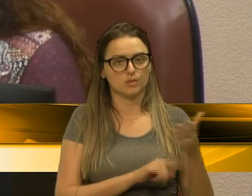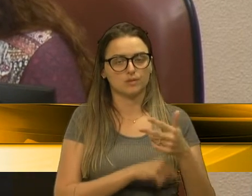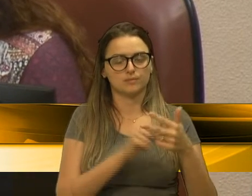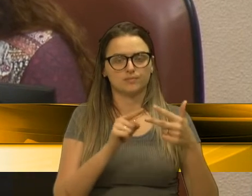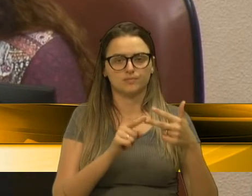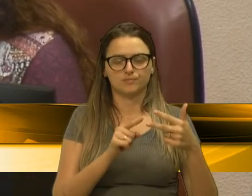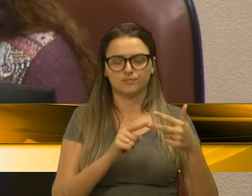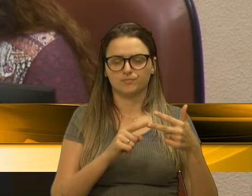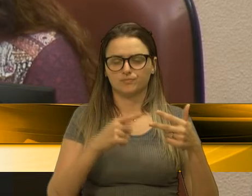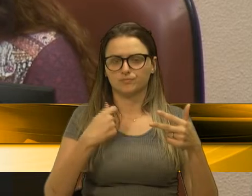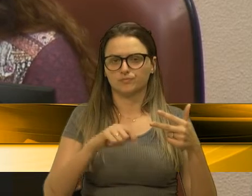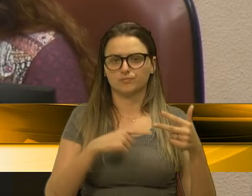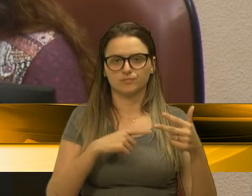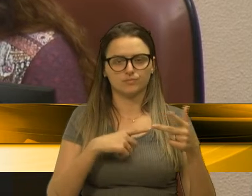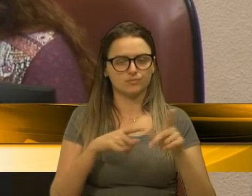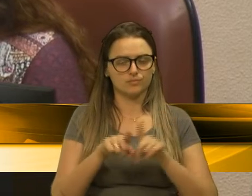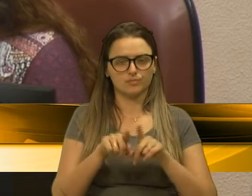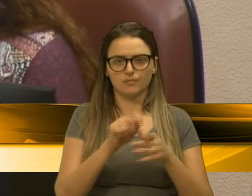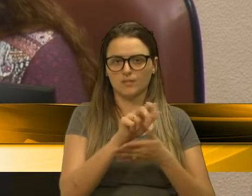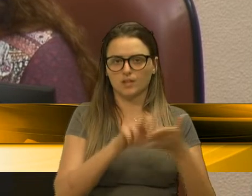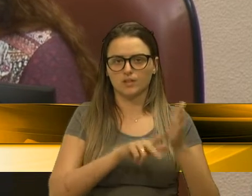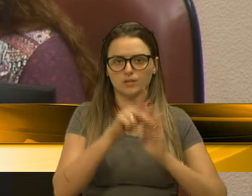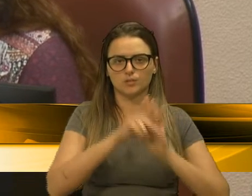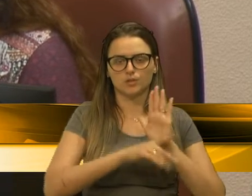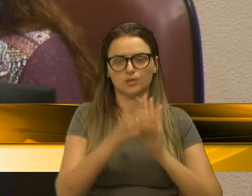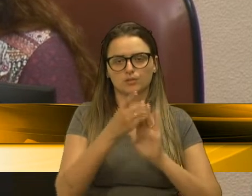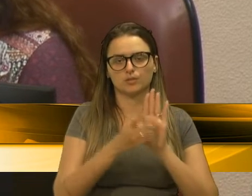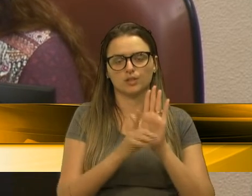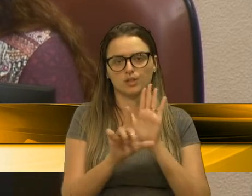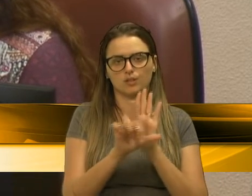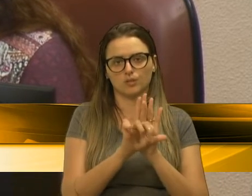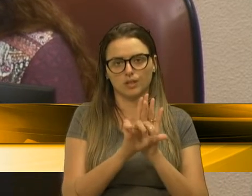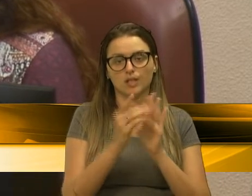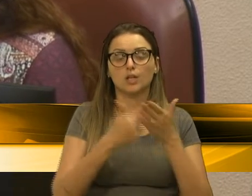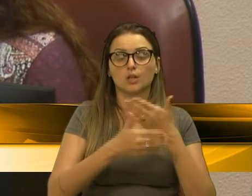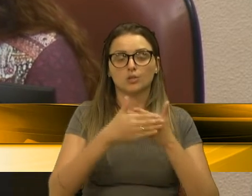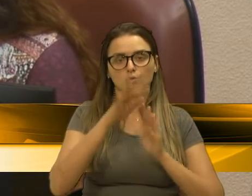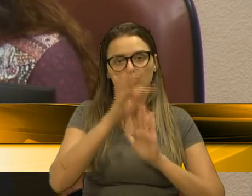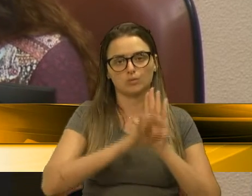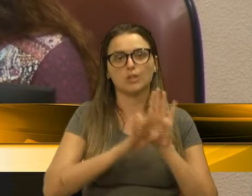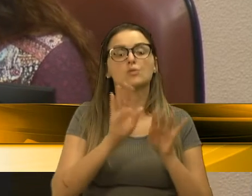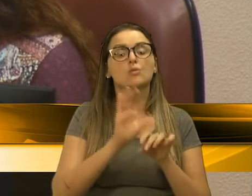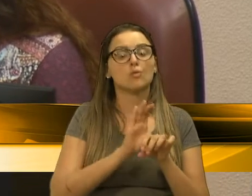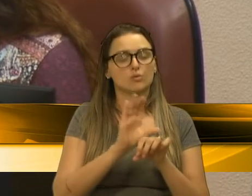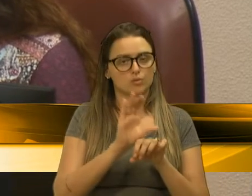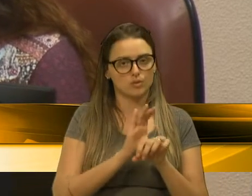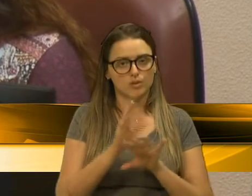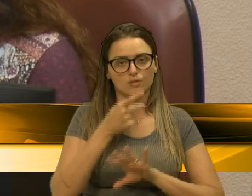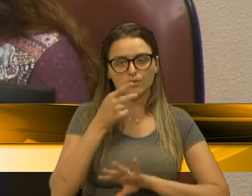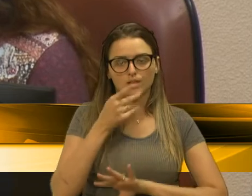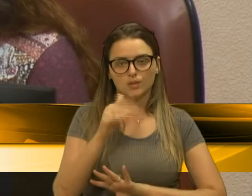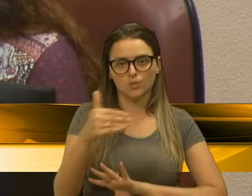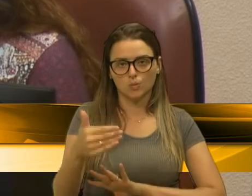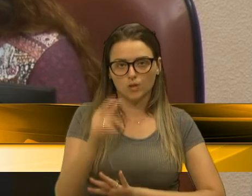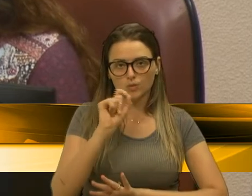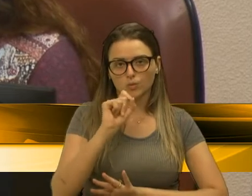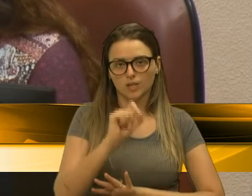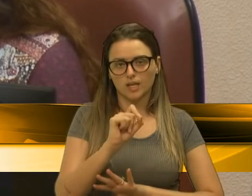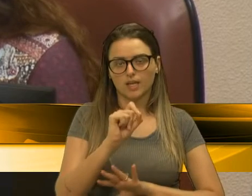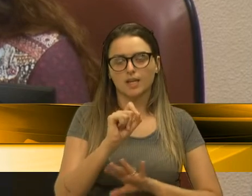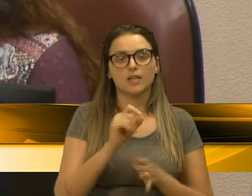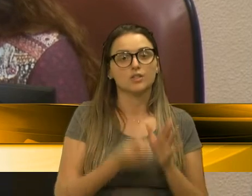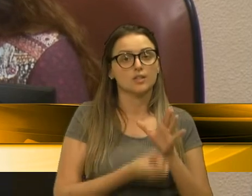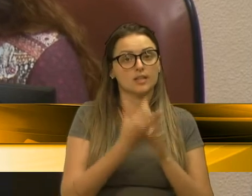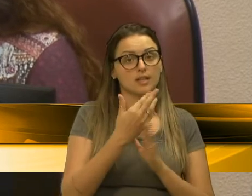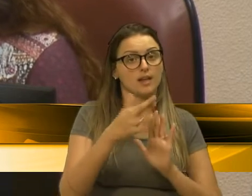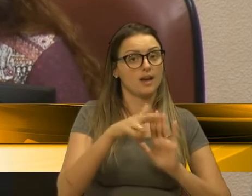Terceiro, há de se ter presente, no entanto, na análise do projeto de decreto legislativo, que o texto constitucional, ao referir-se a poder